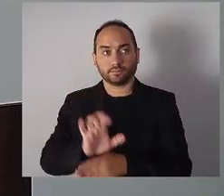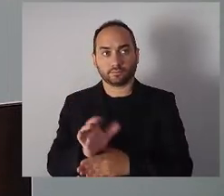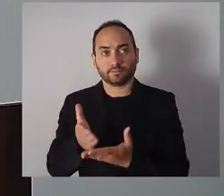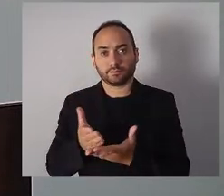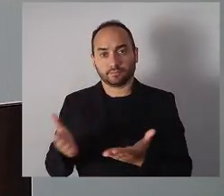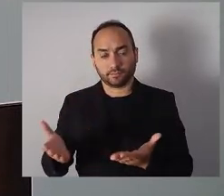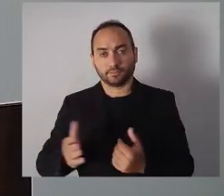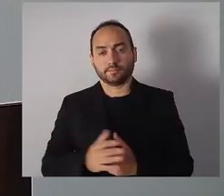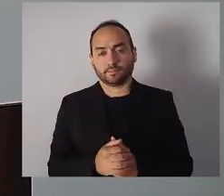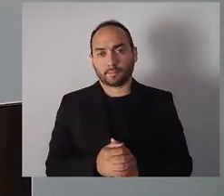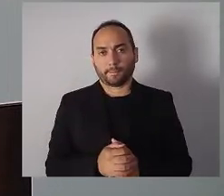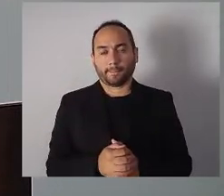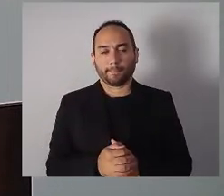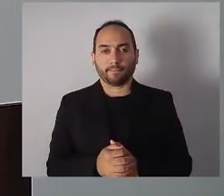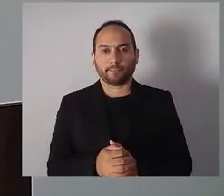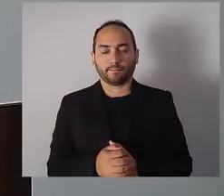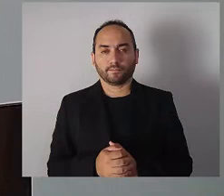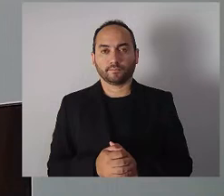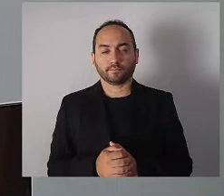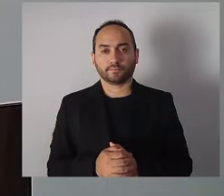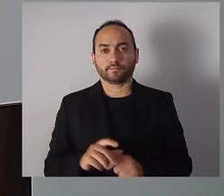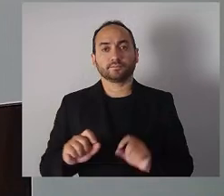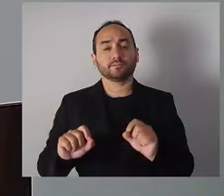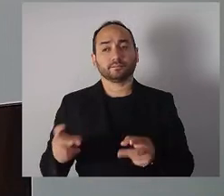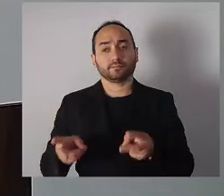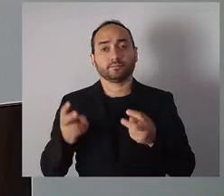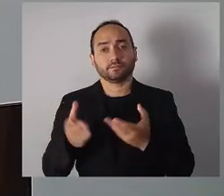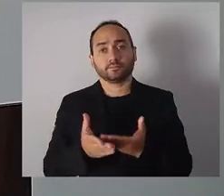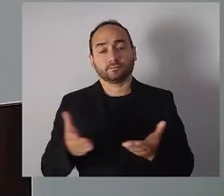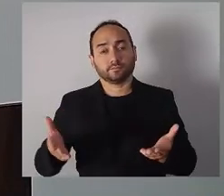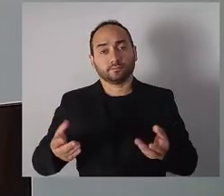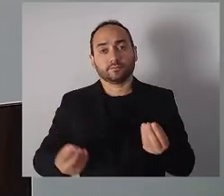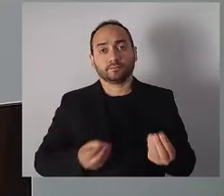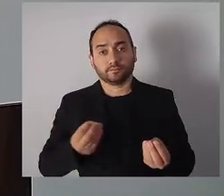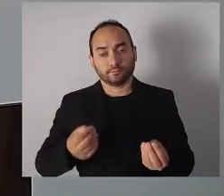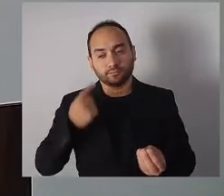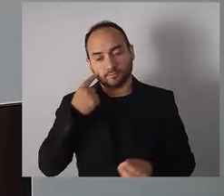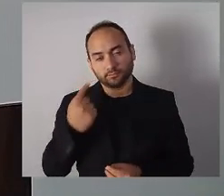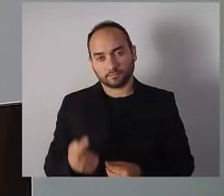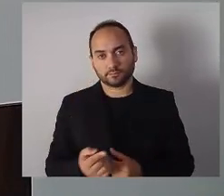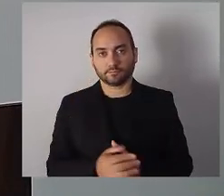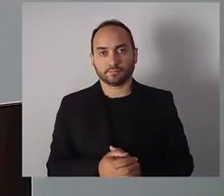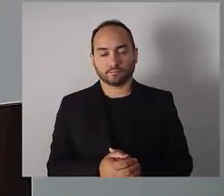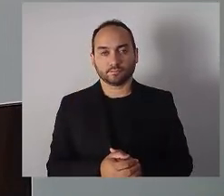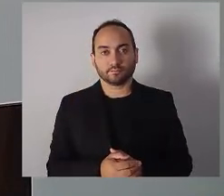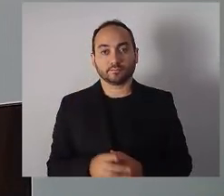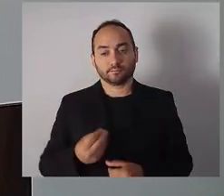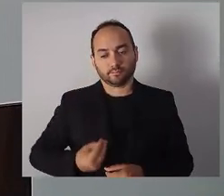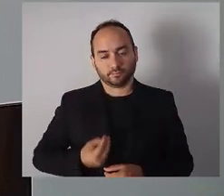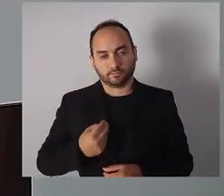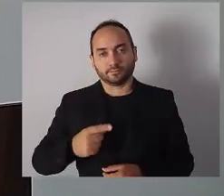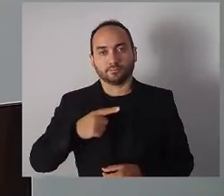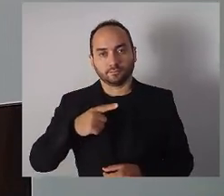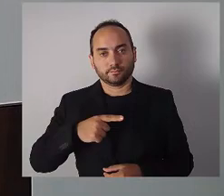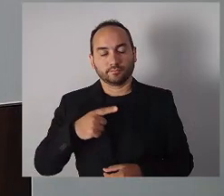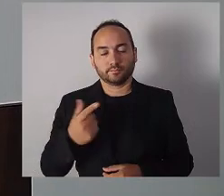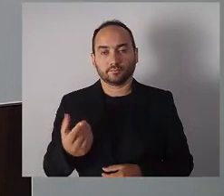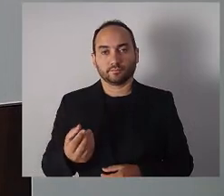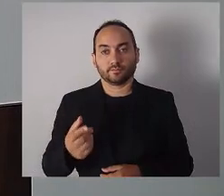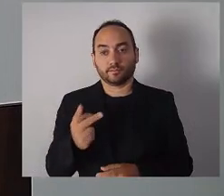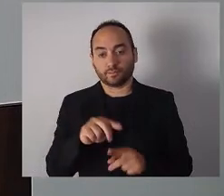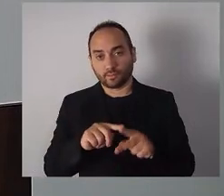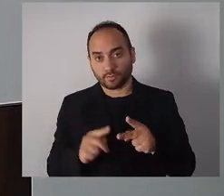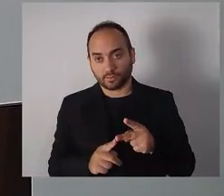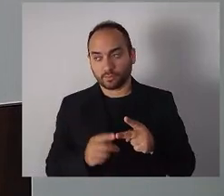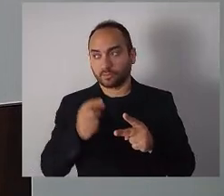da época. O que observamos, portanto, é a existência das duas hipóteses de